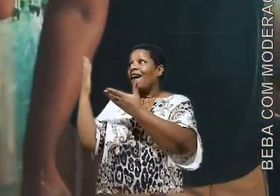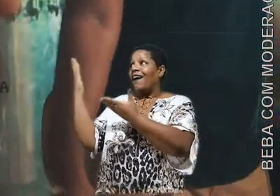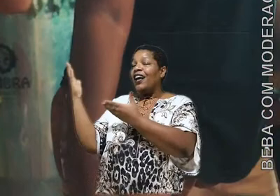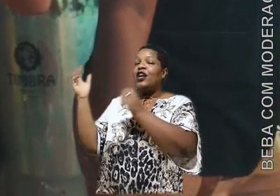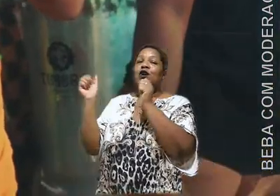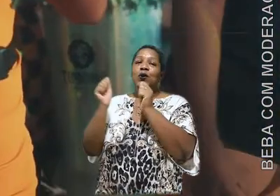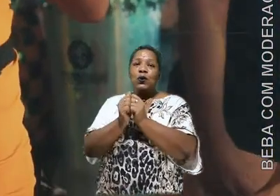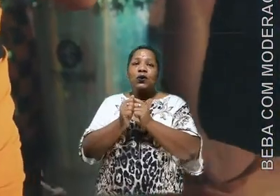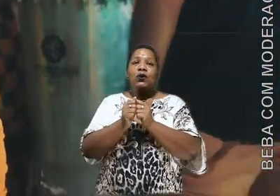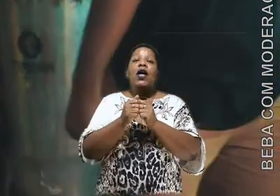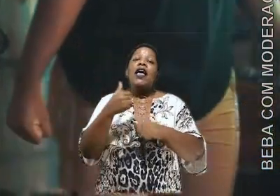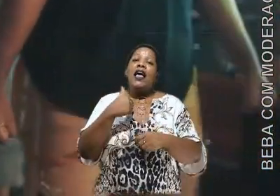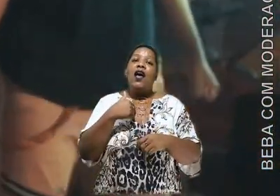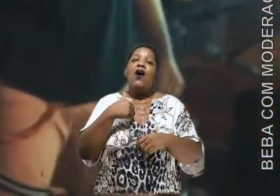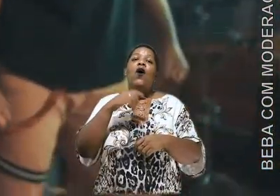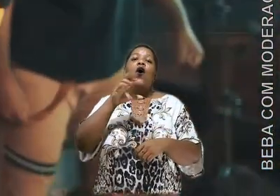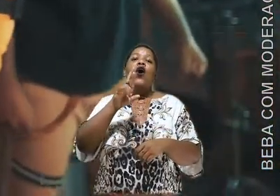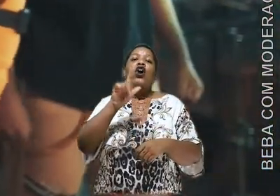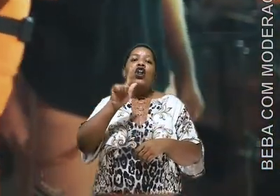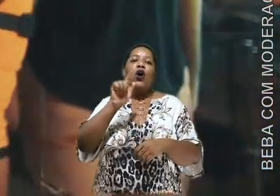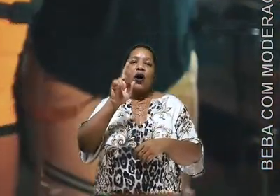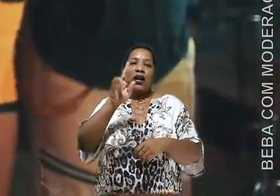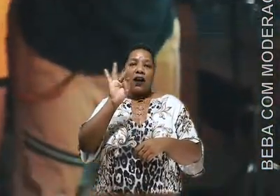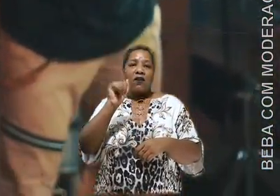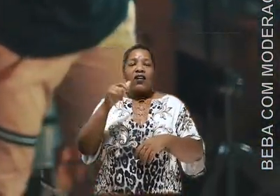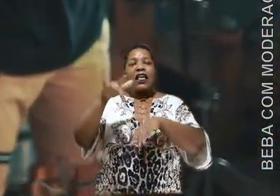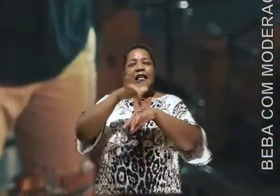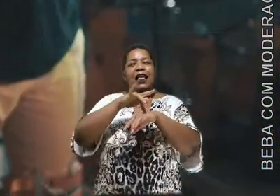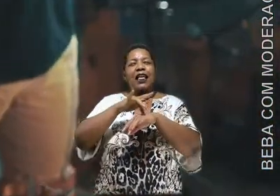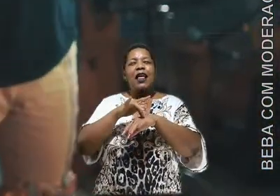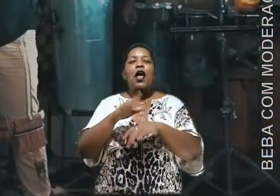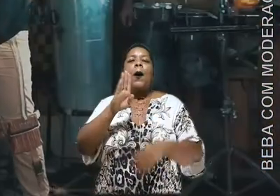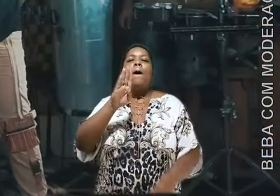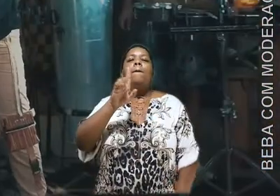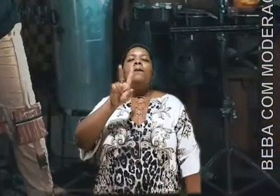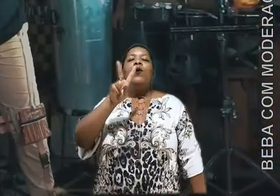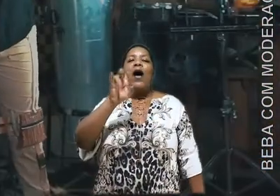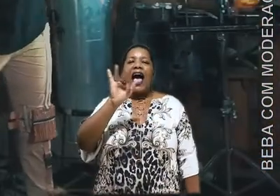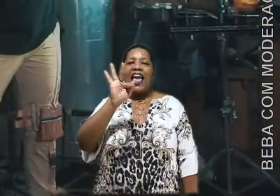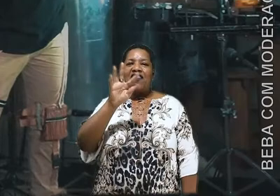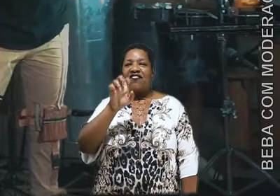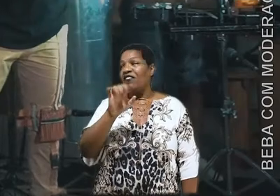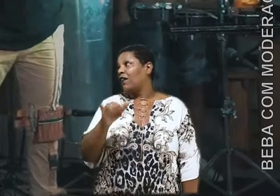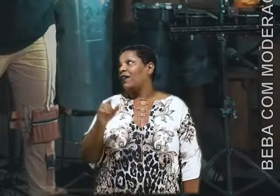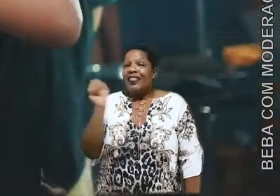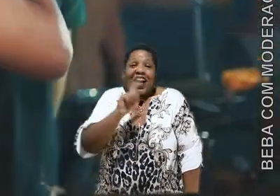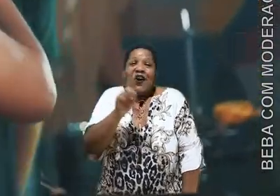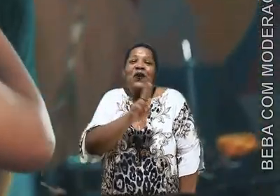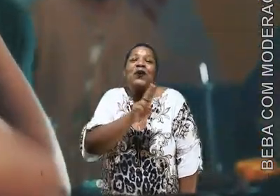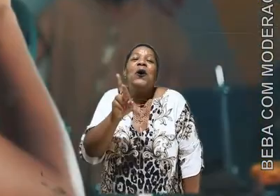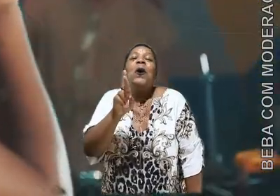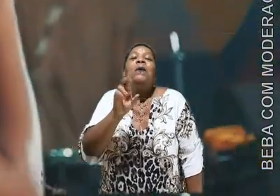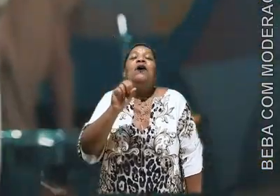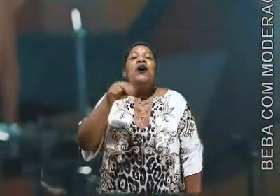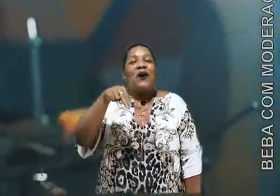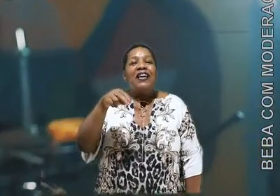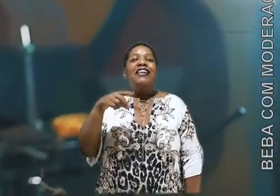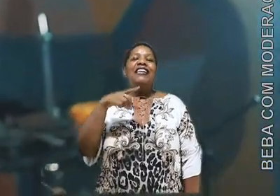o parágrafo né E a minha bailarina Live brincadeira gente não telefone